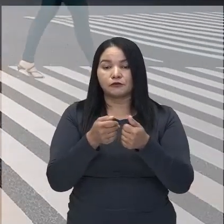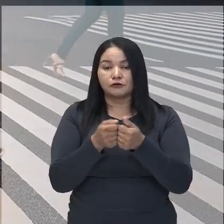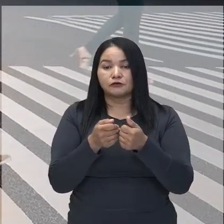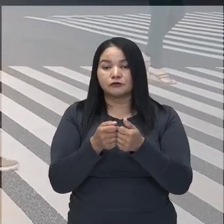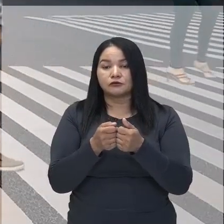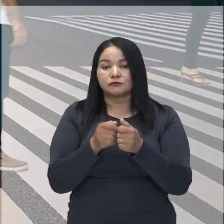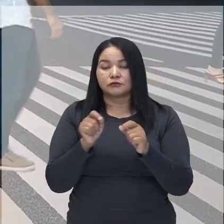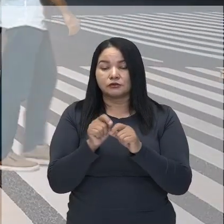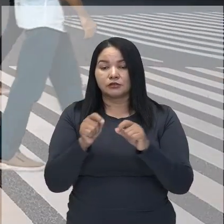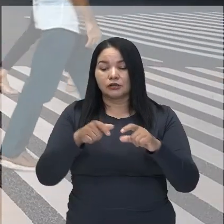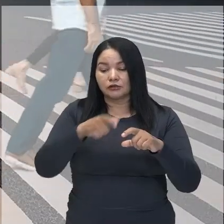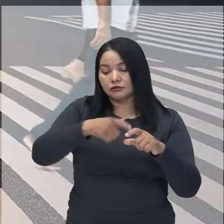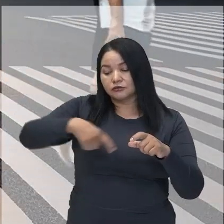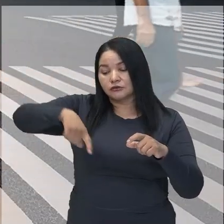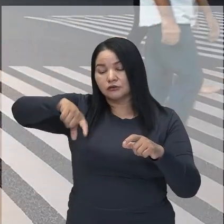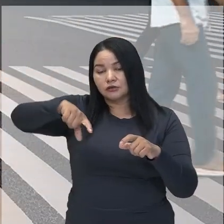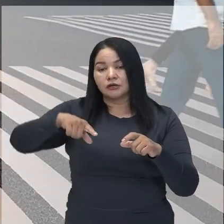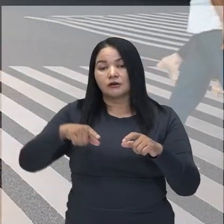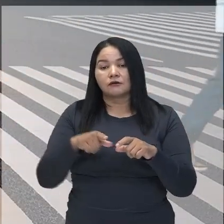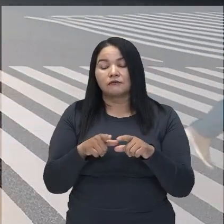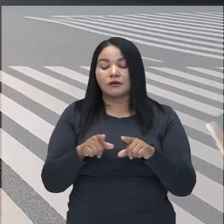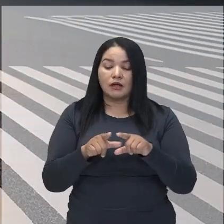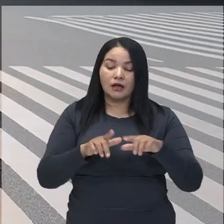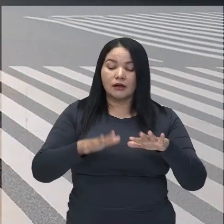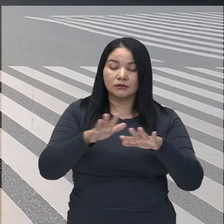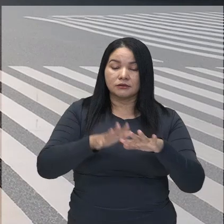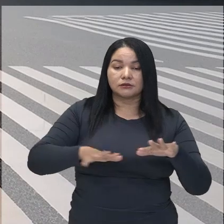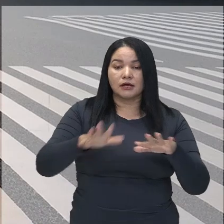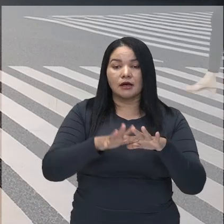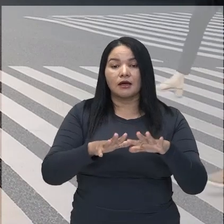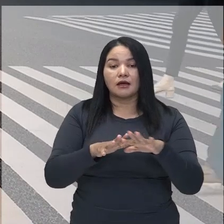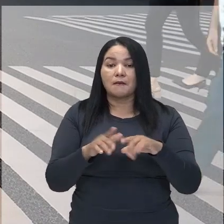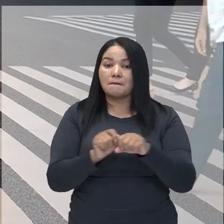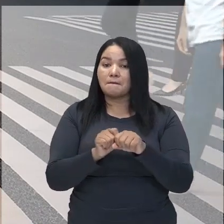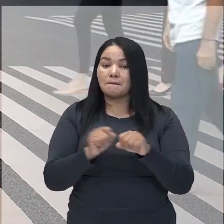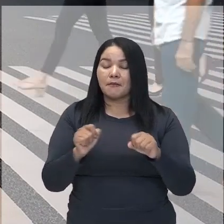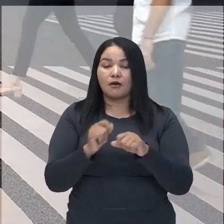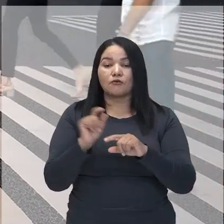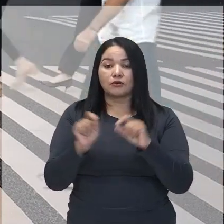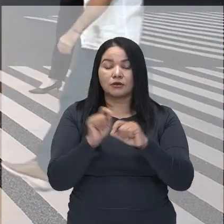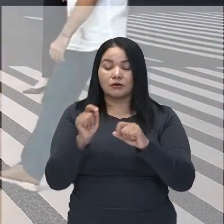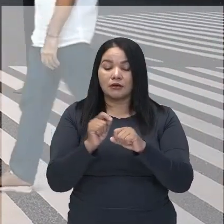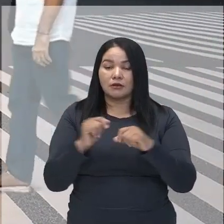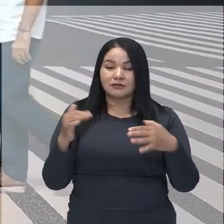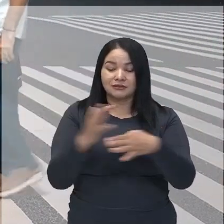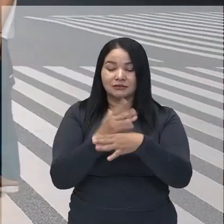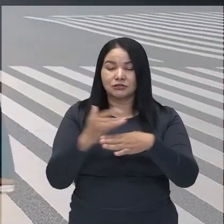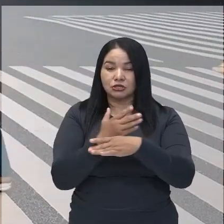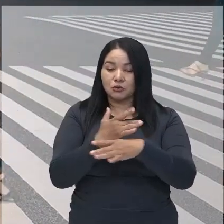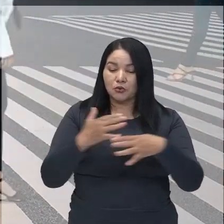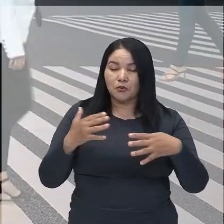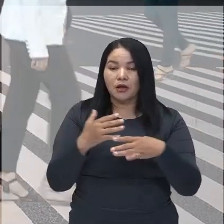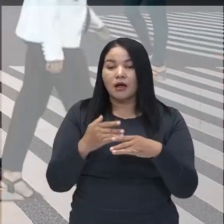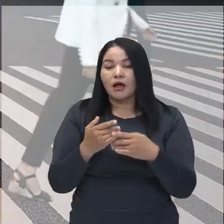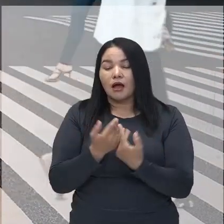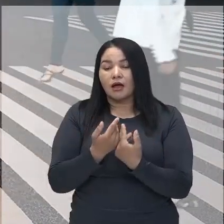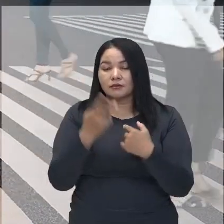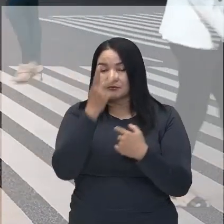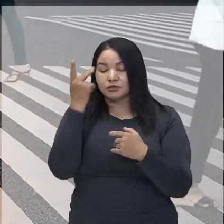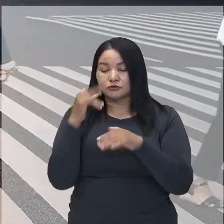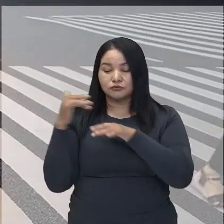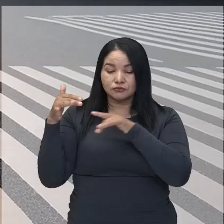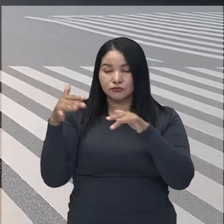do litoral são as áreas mais urbanizadas, que vai ter a maior quantidade de habitantes e